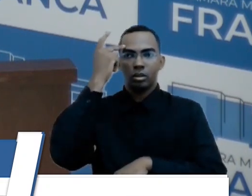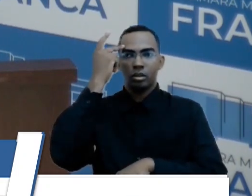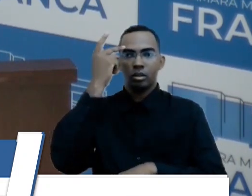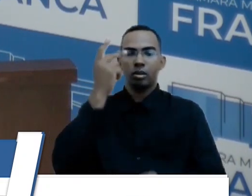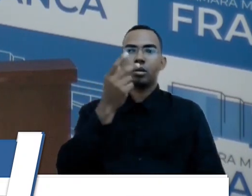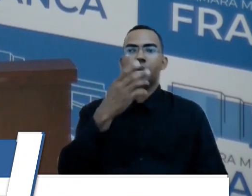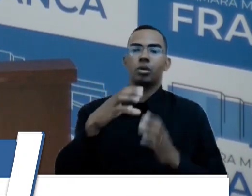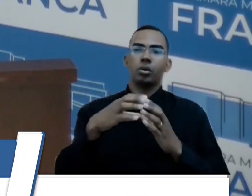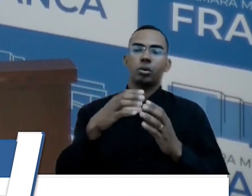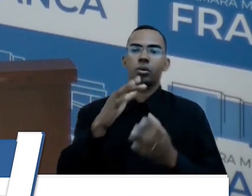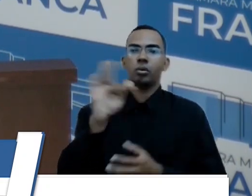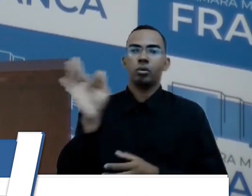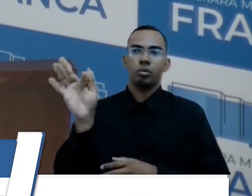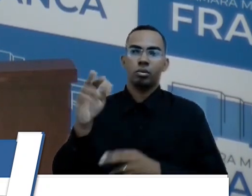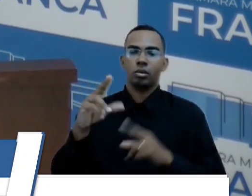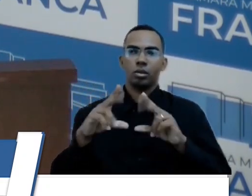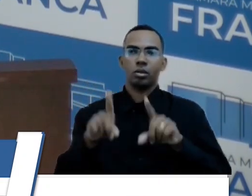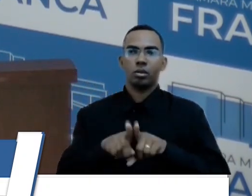né? Então,